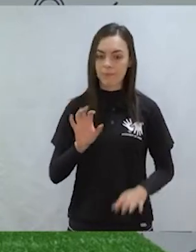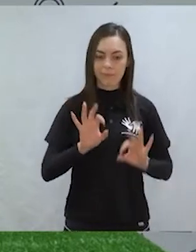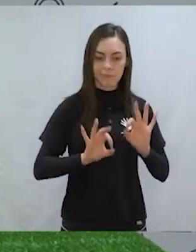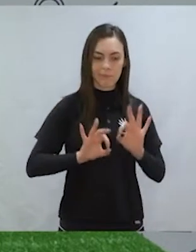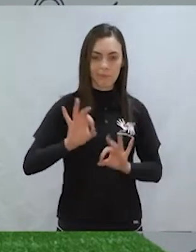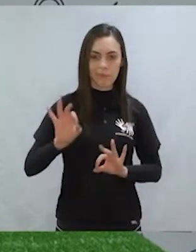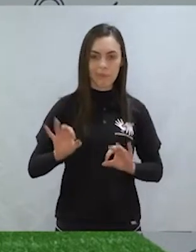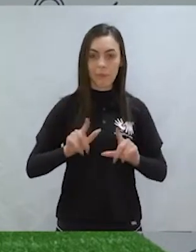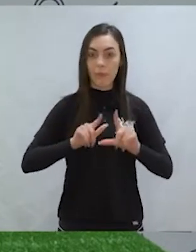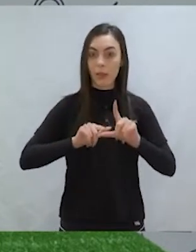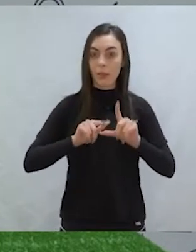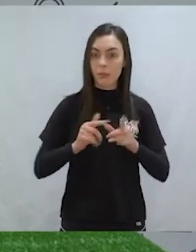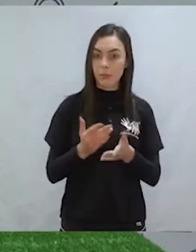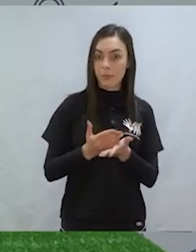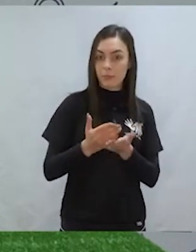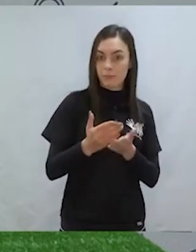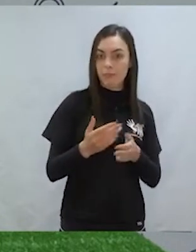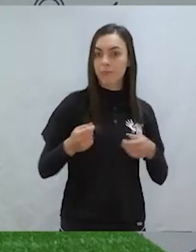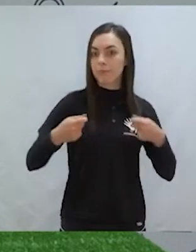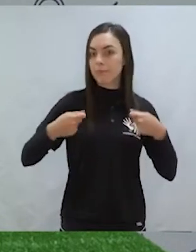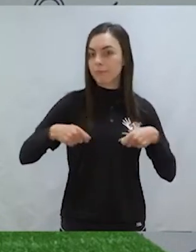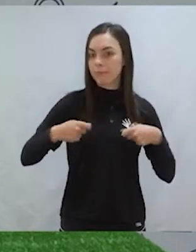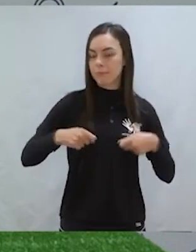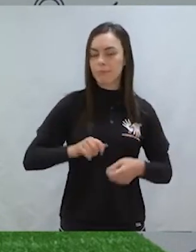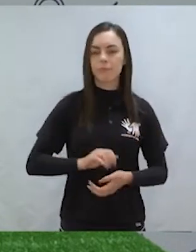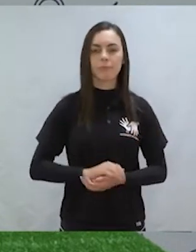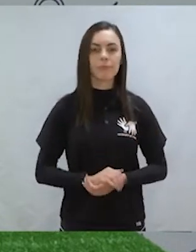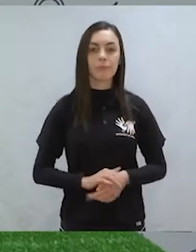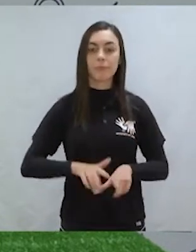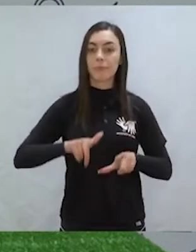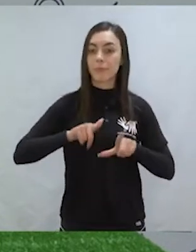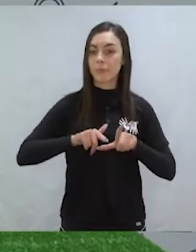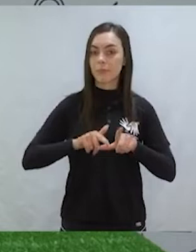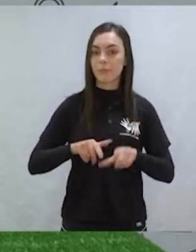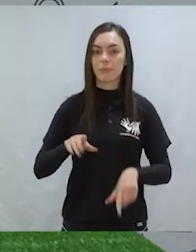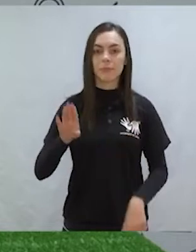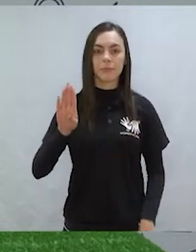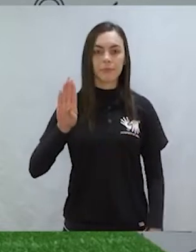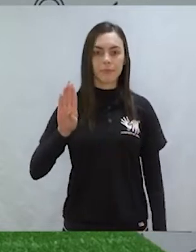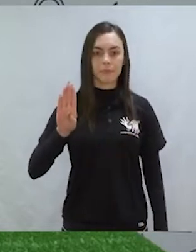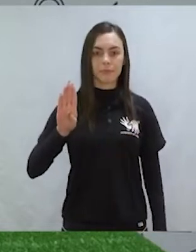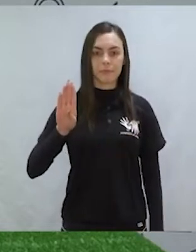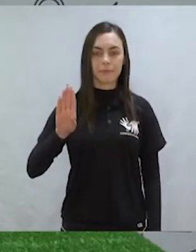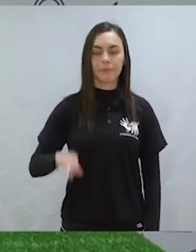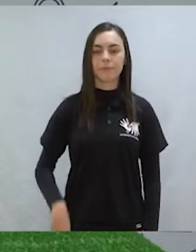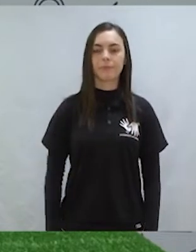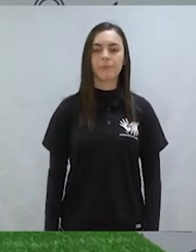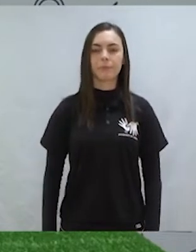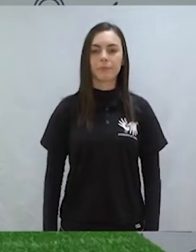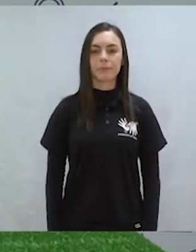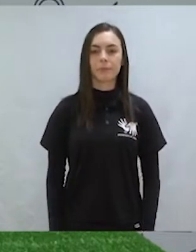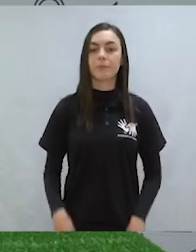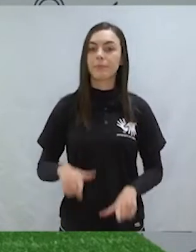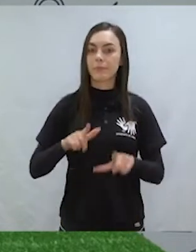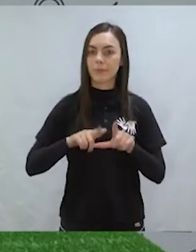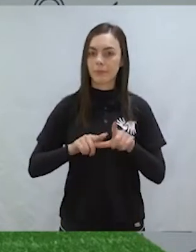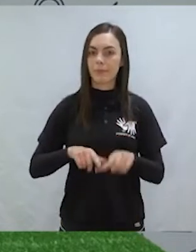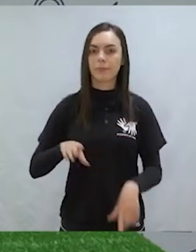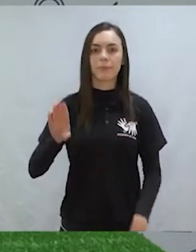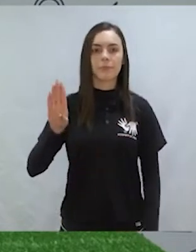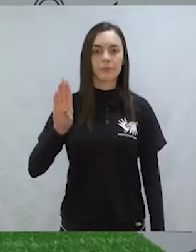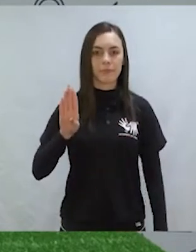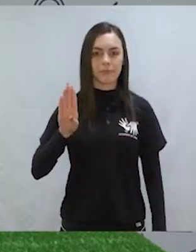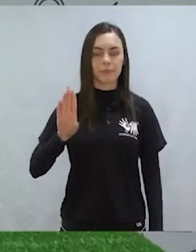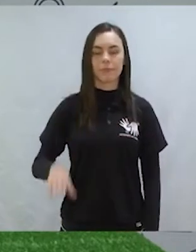boneca, a primeira letra que você vai pegar aí é a letra B. Letra